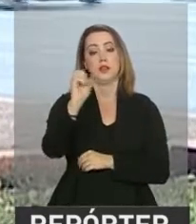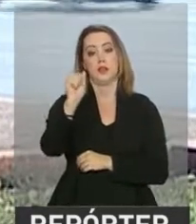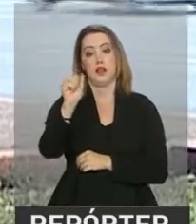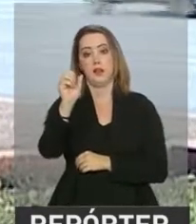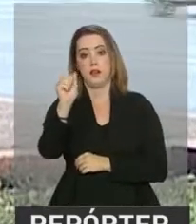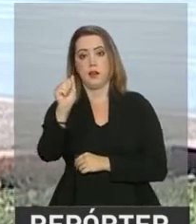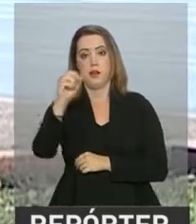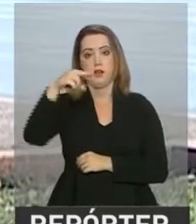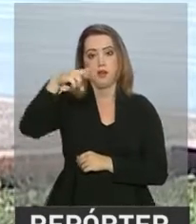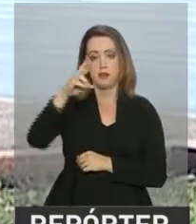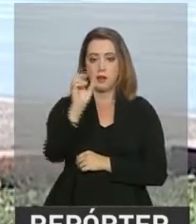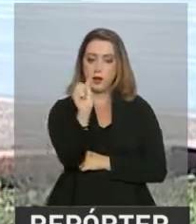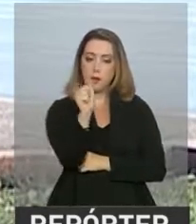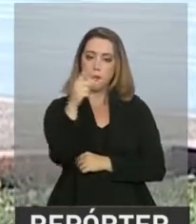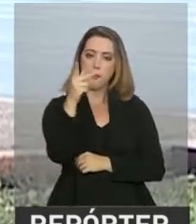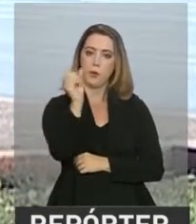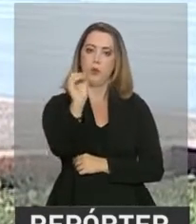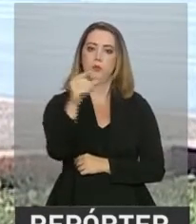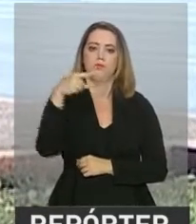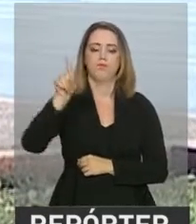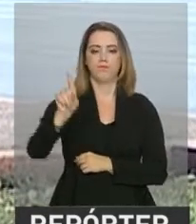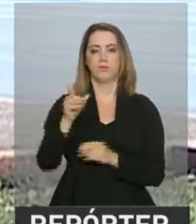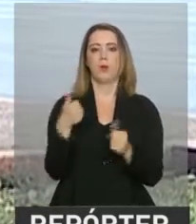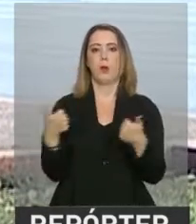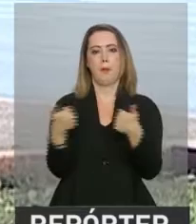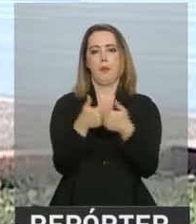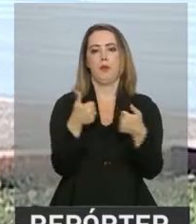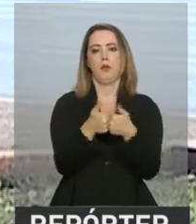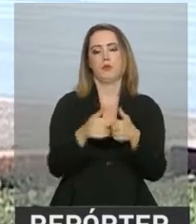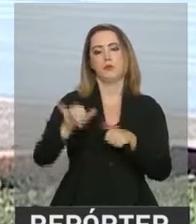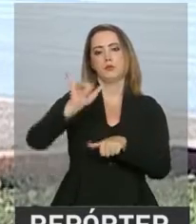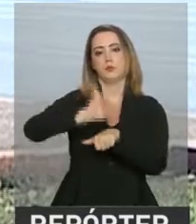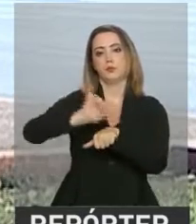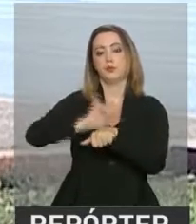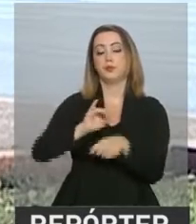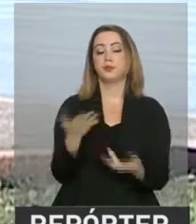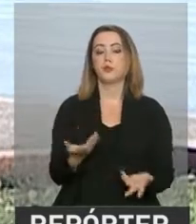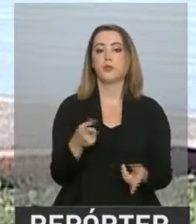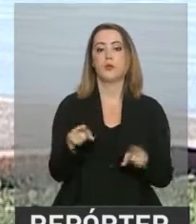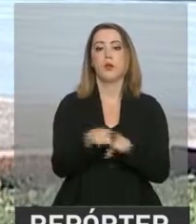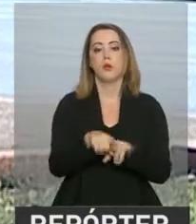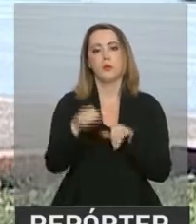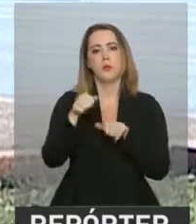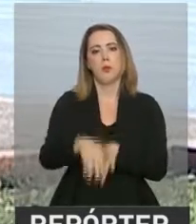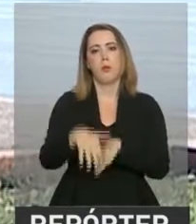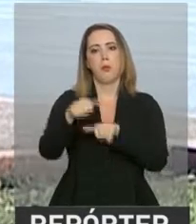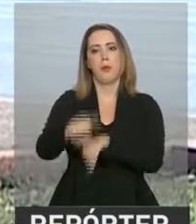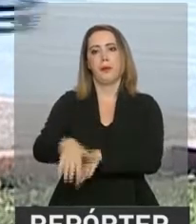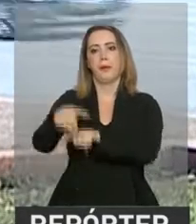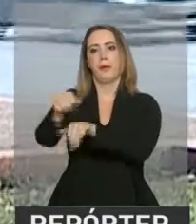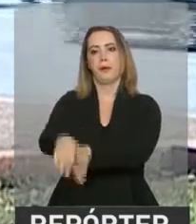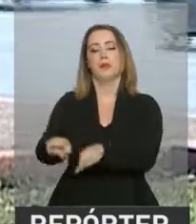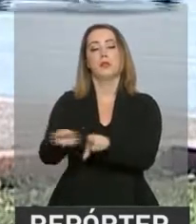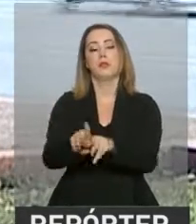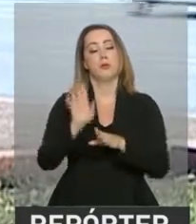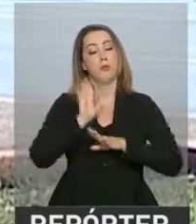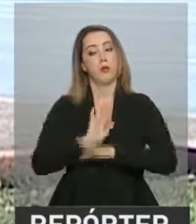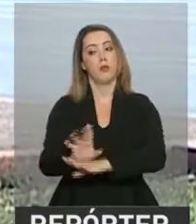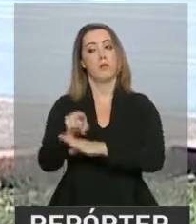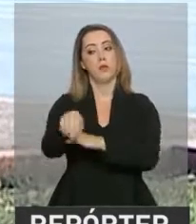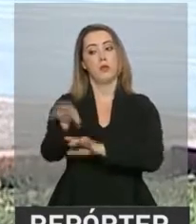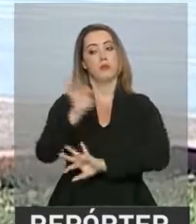cerca de 250 quilômetros da capital campo grande as tropas também vão atuar para garantir a ordem pública